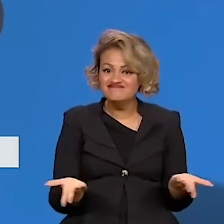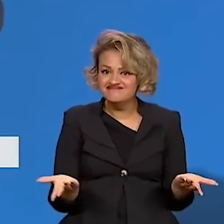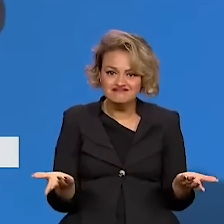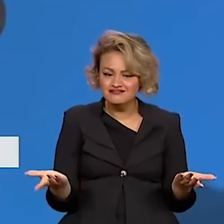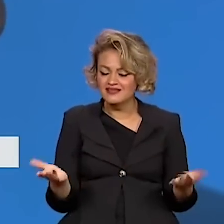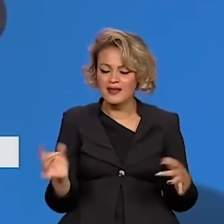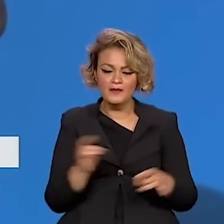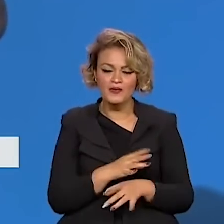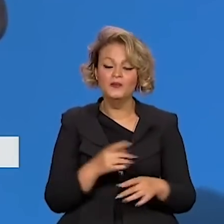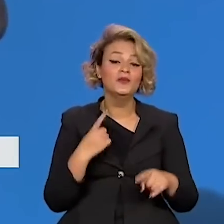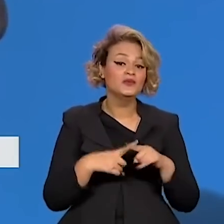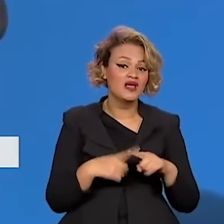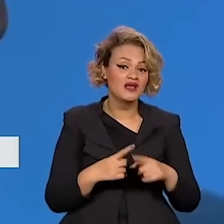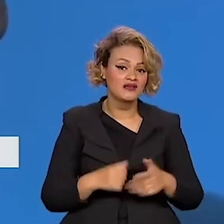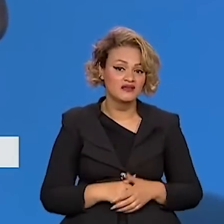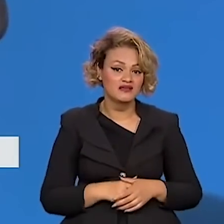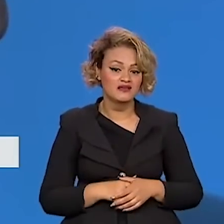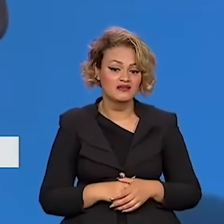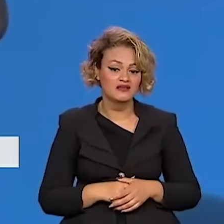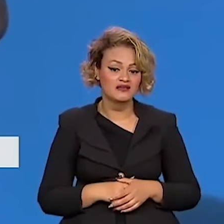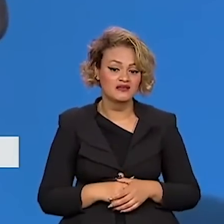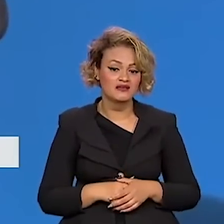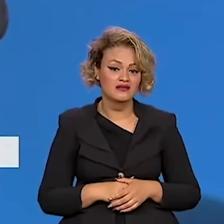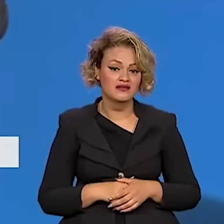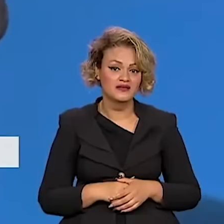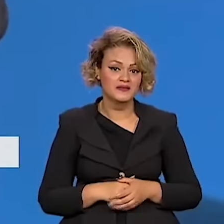Isso acabou em nome do que